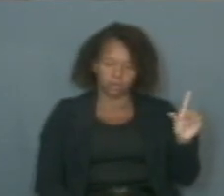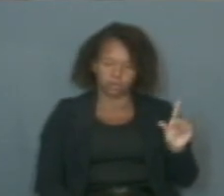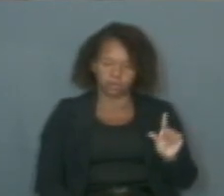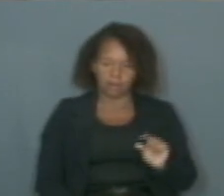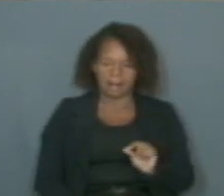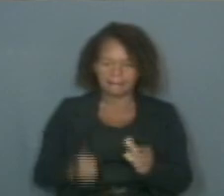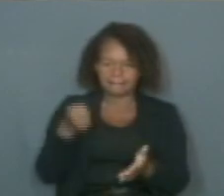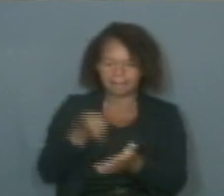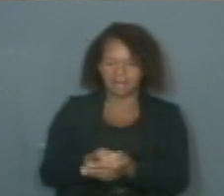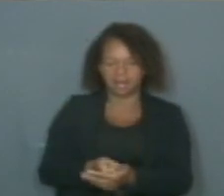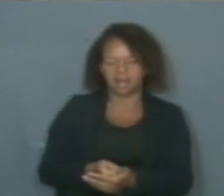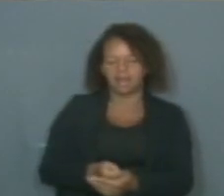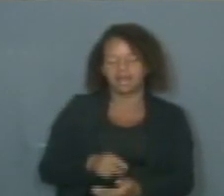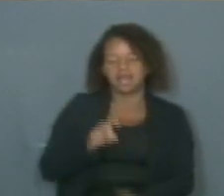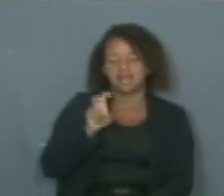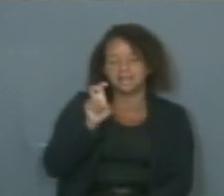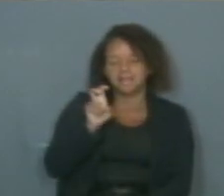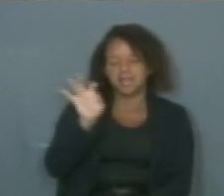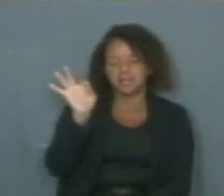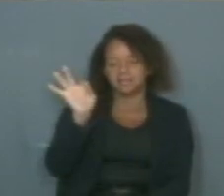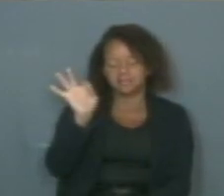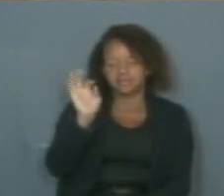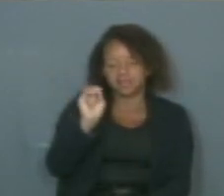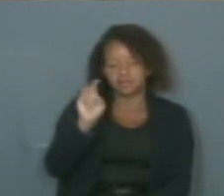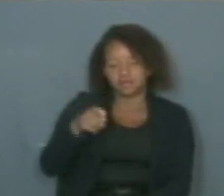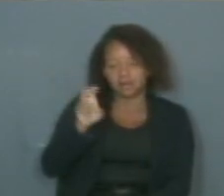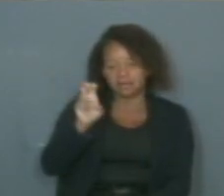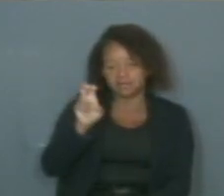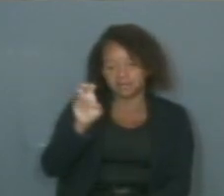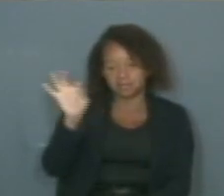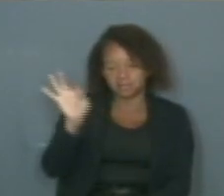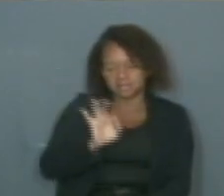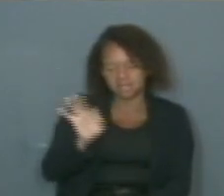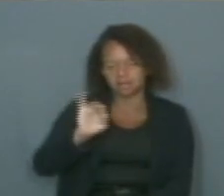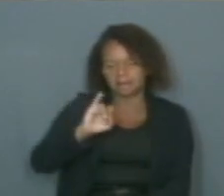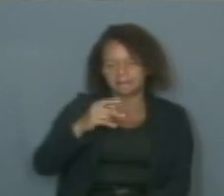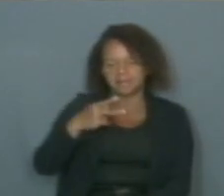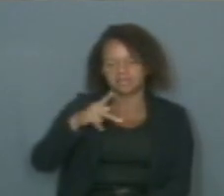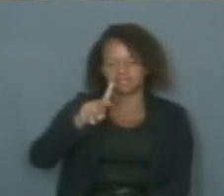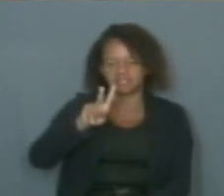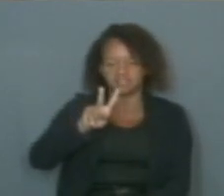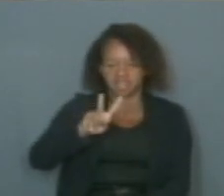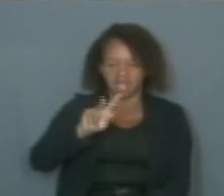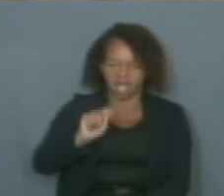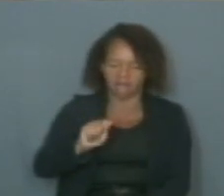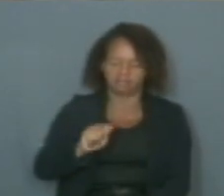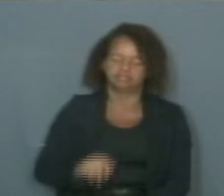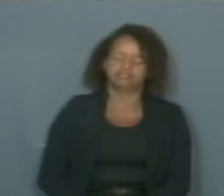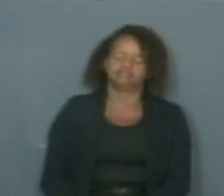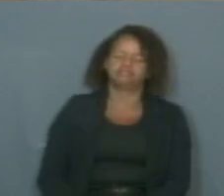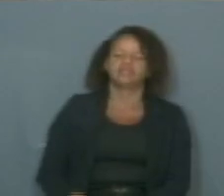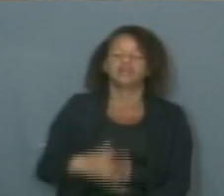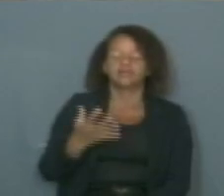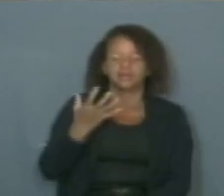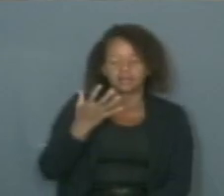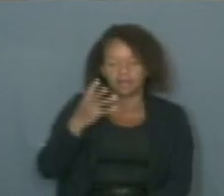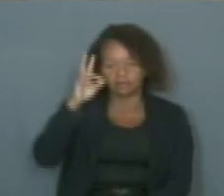pagar 0,5% na alíquota do IPVA. E eu quero salientar e